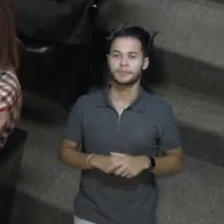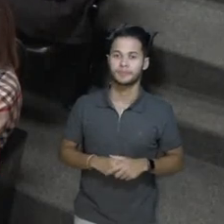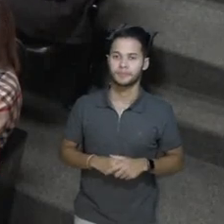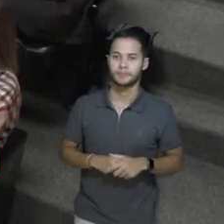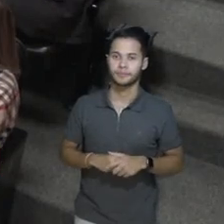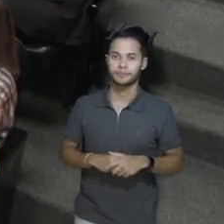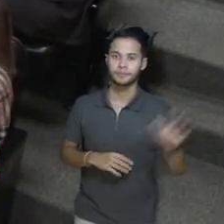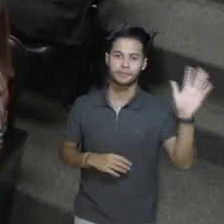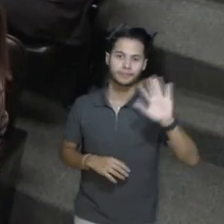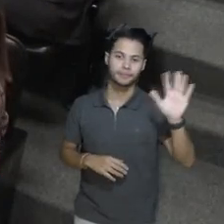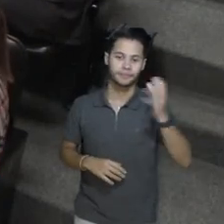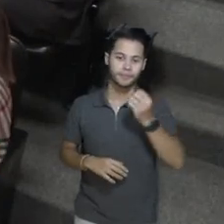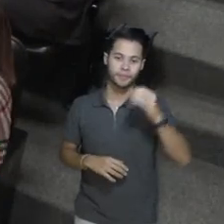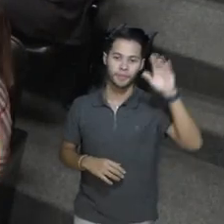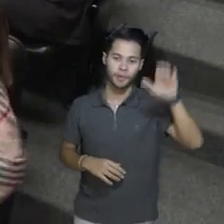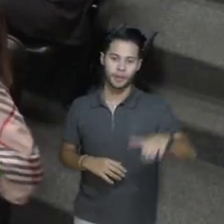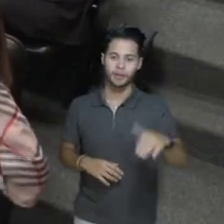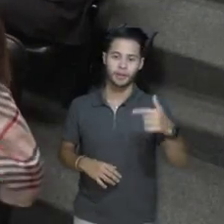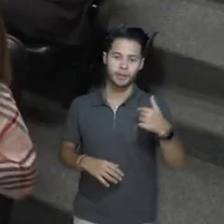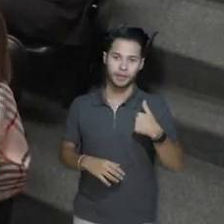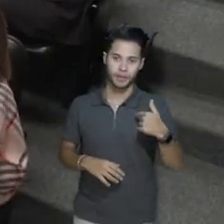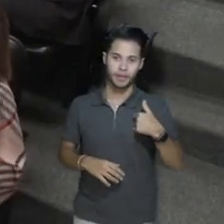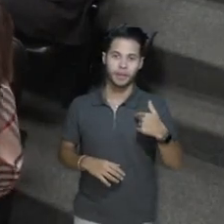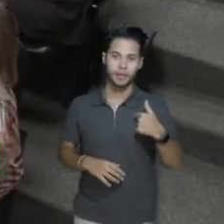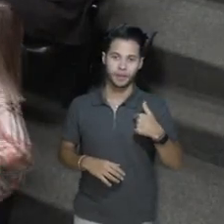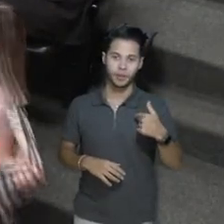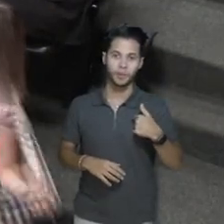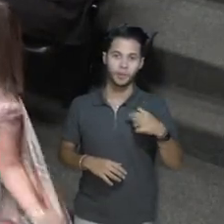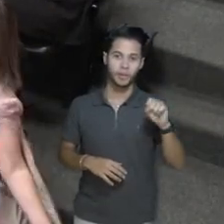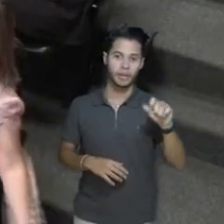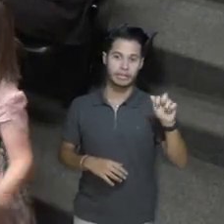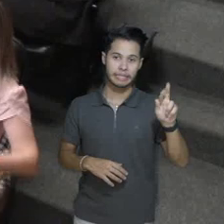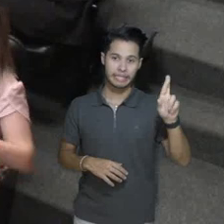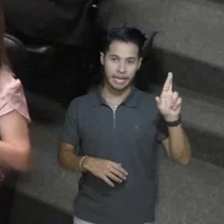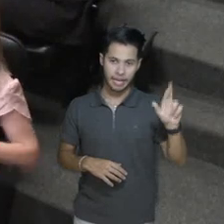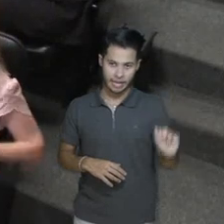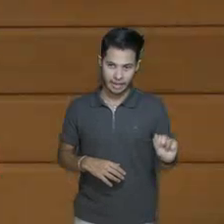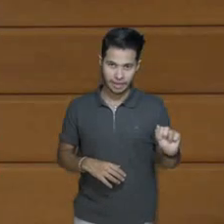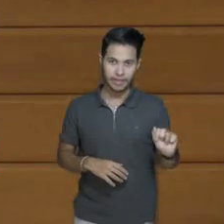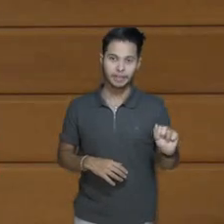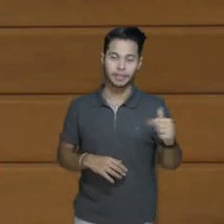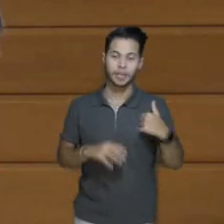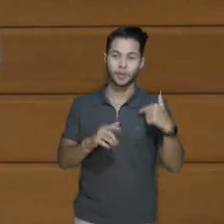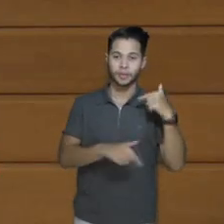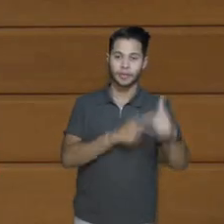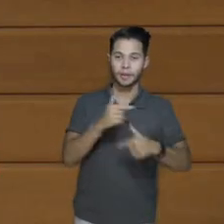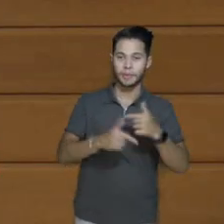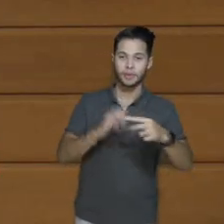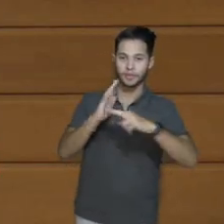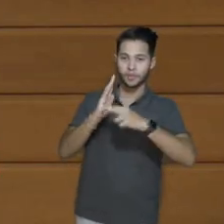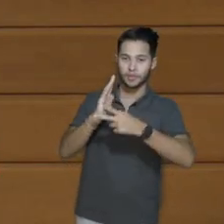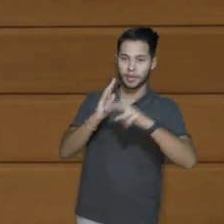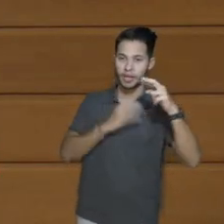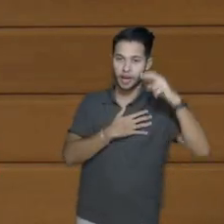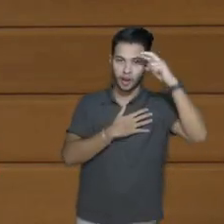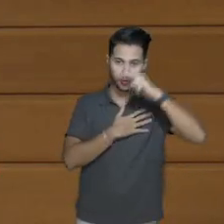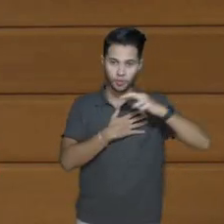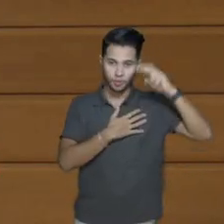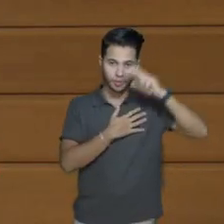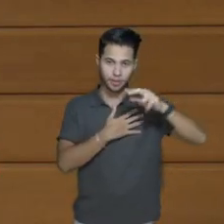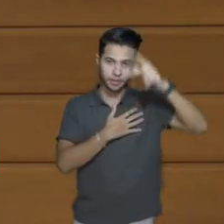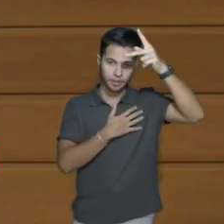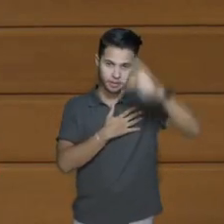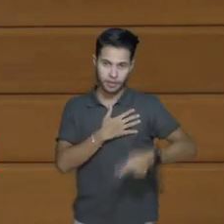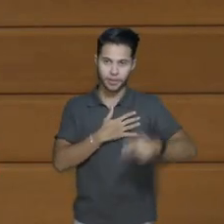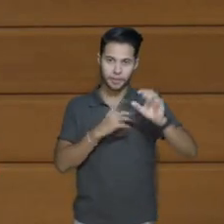Oi boa tarde eu sou a Sara sou jornalista faço assessoria de comunicação pro Sindicato dos auditores do estado que eu assim de auditoria vim